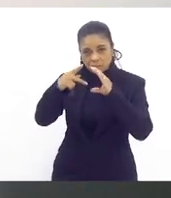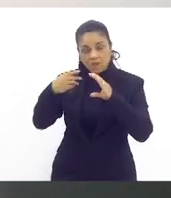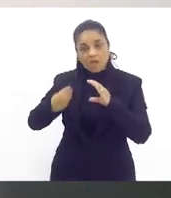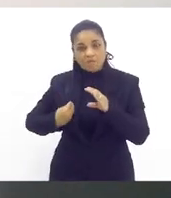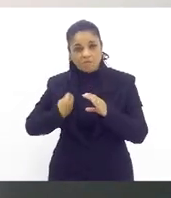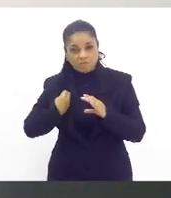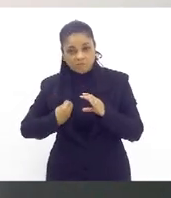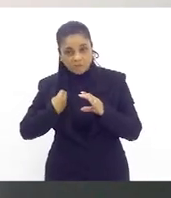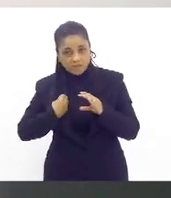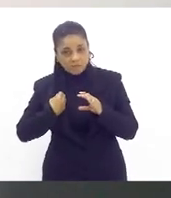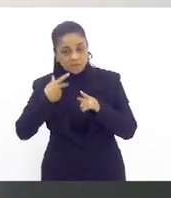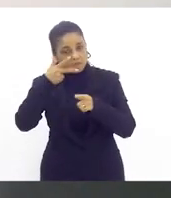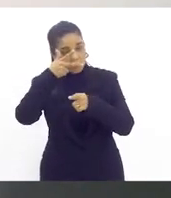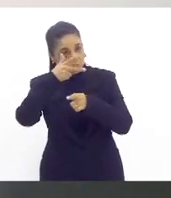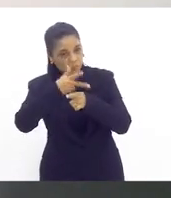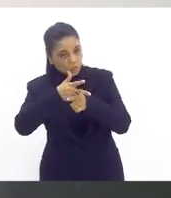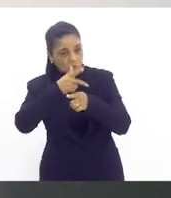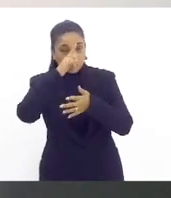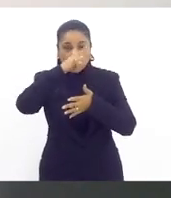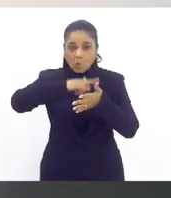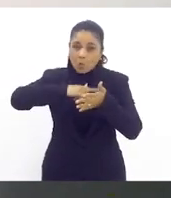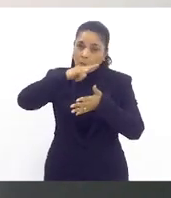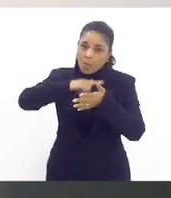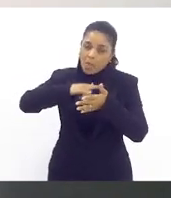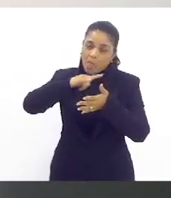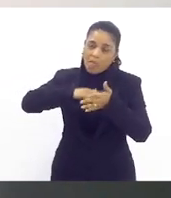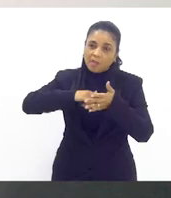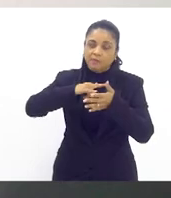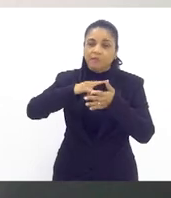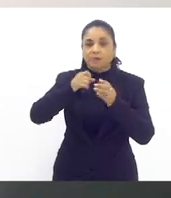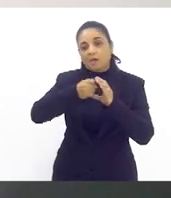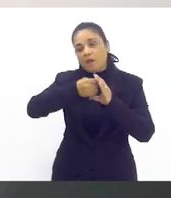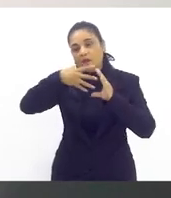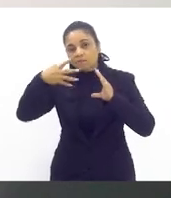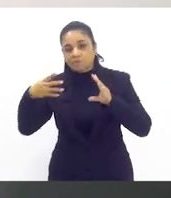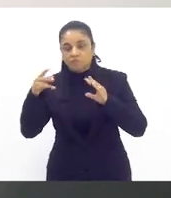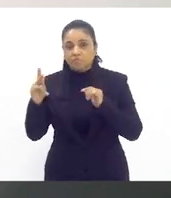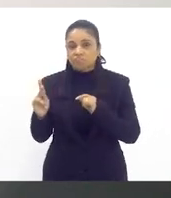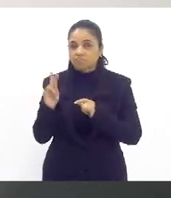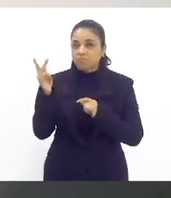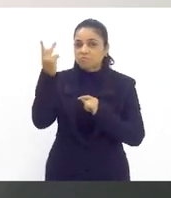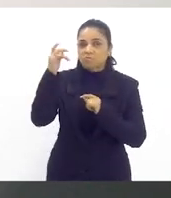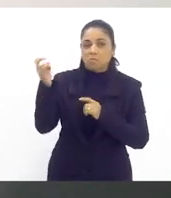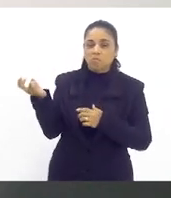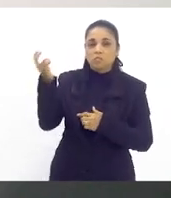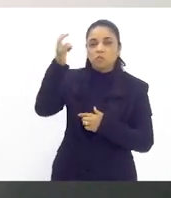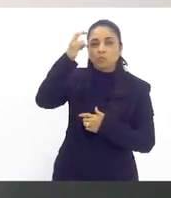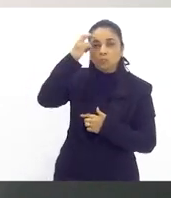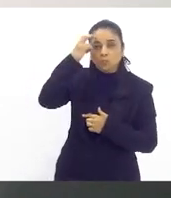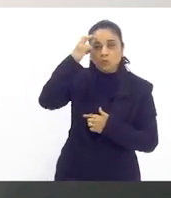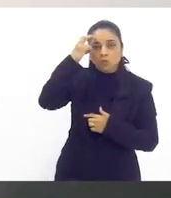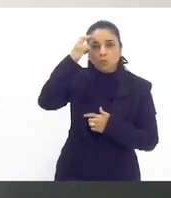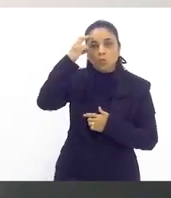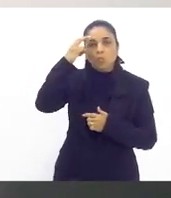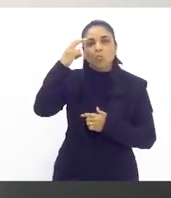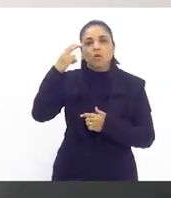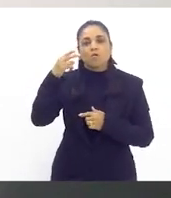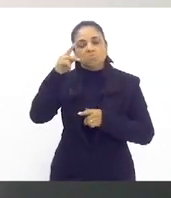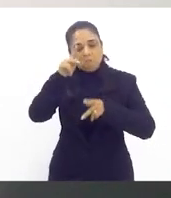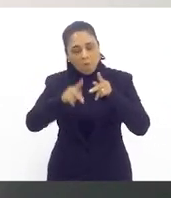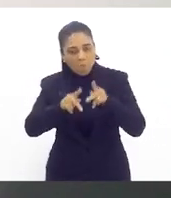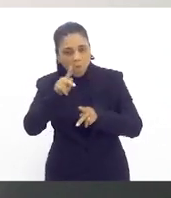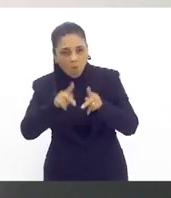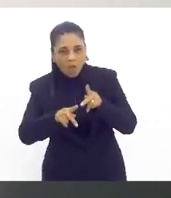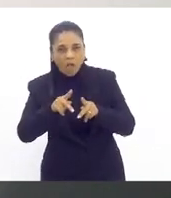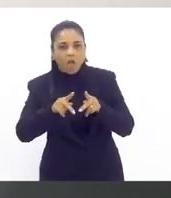pode estar sendo portanto documentários que tem uma característica de valorizar principalmente culturas que tem seus mestres das culturas populares